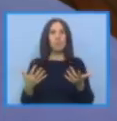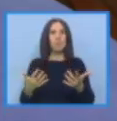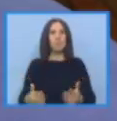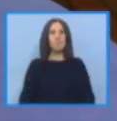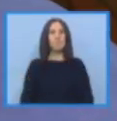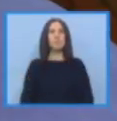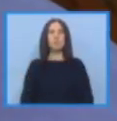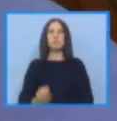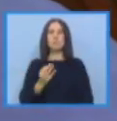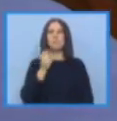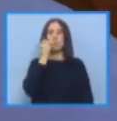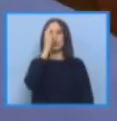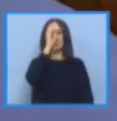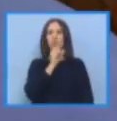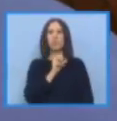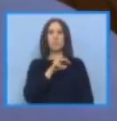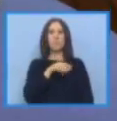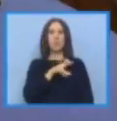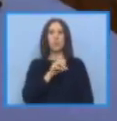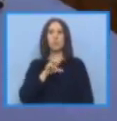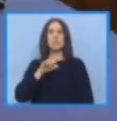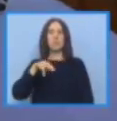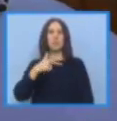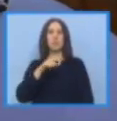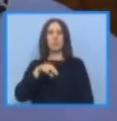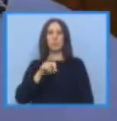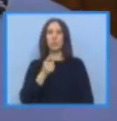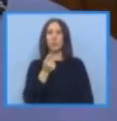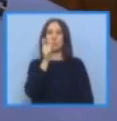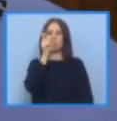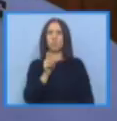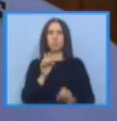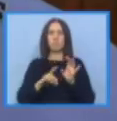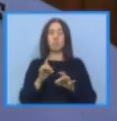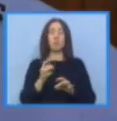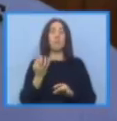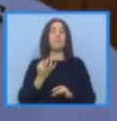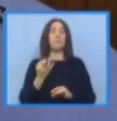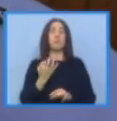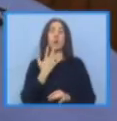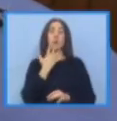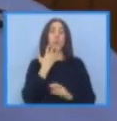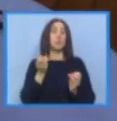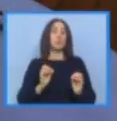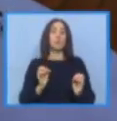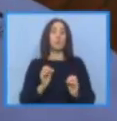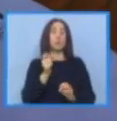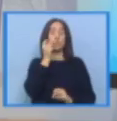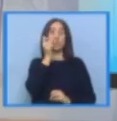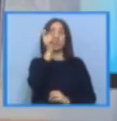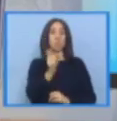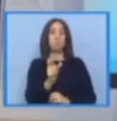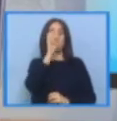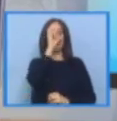no caso do Ministro Mário Centeno, eu acho que é um bocadinho o que se está a passar. Claro que houve imprudência do Ministro, que